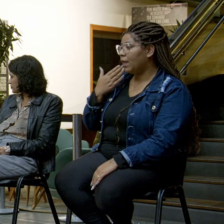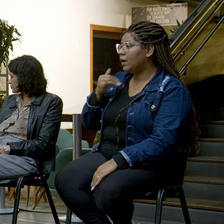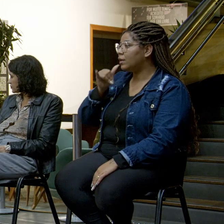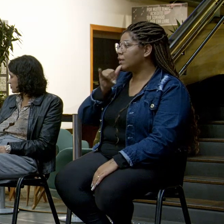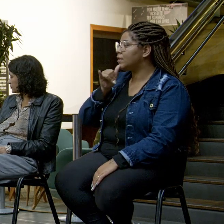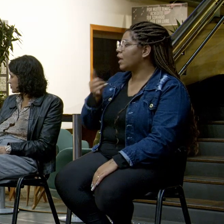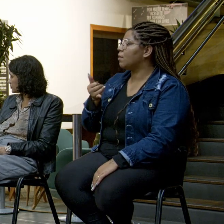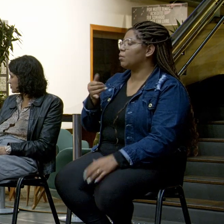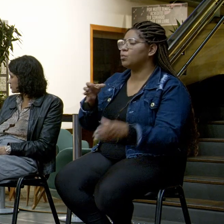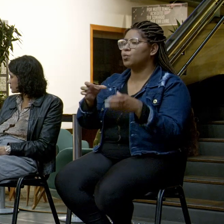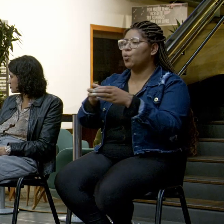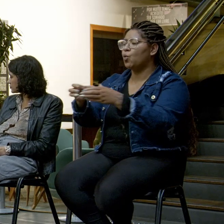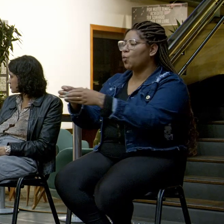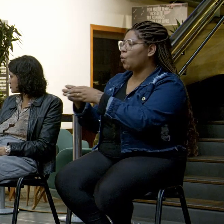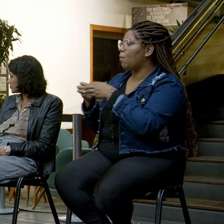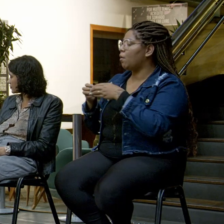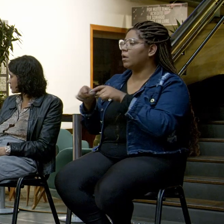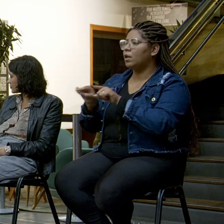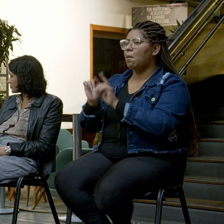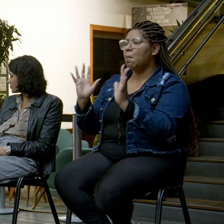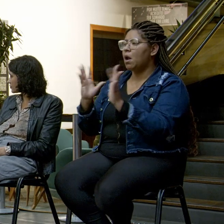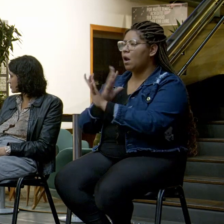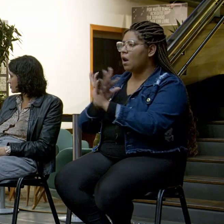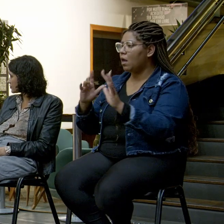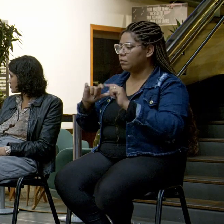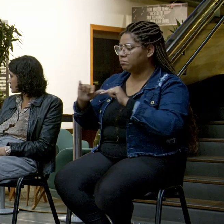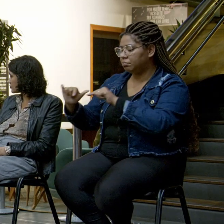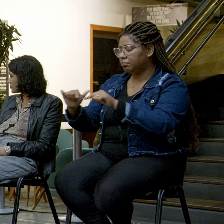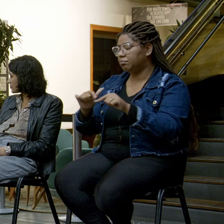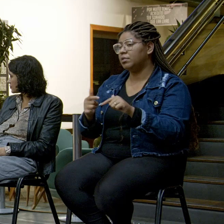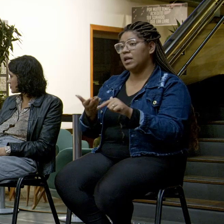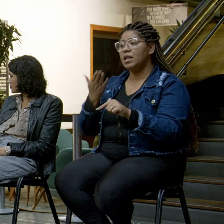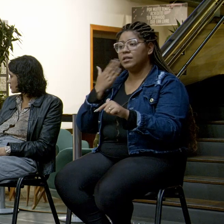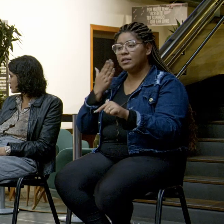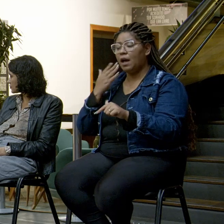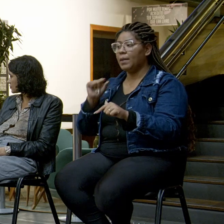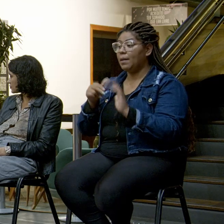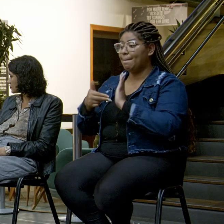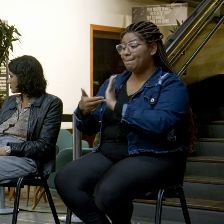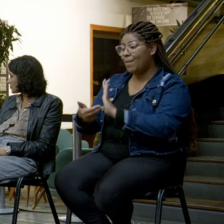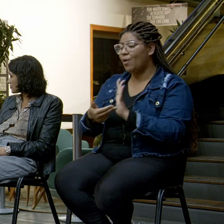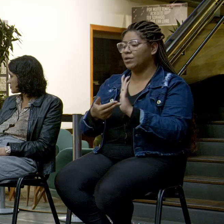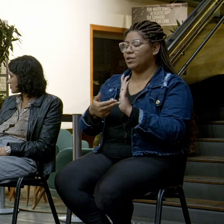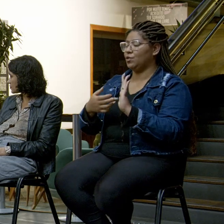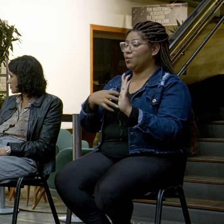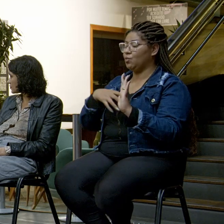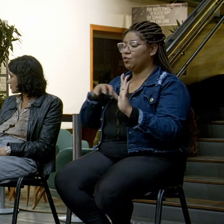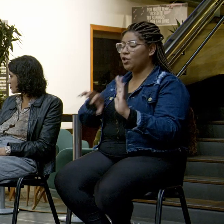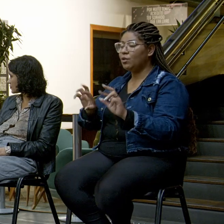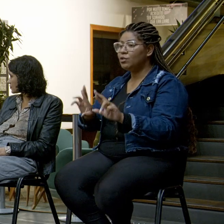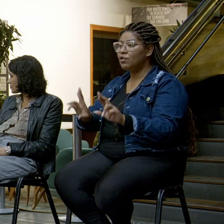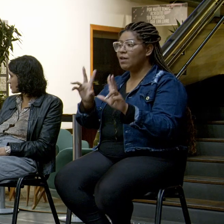conformados os núcleos e esse trânsito por cada uma das salas, eles incitam algum tipo de apreensão e uma